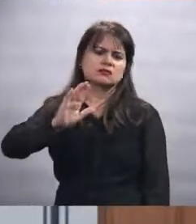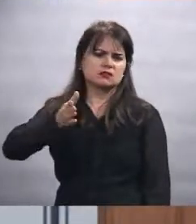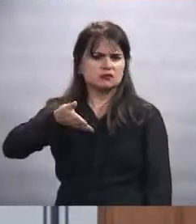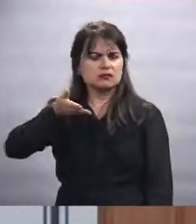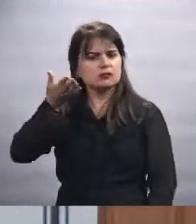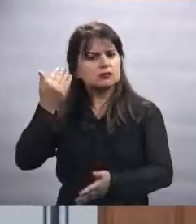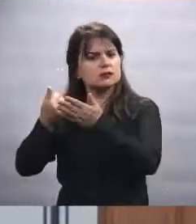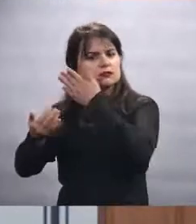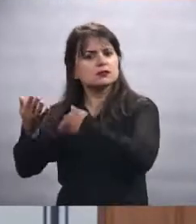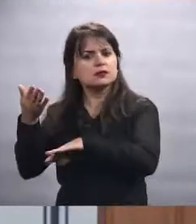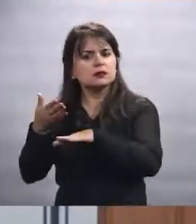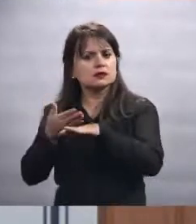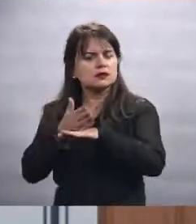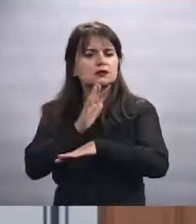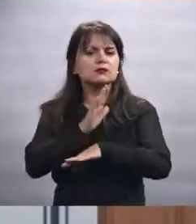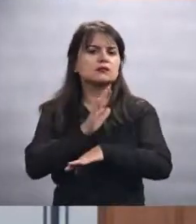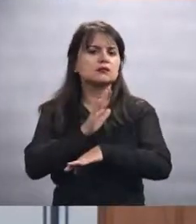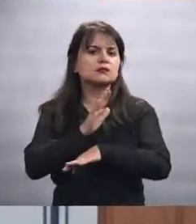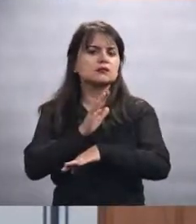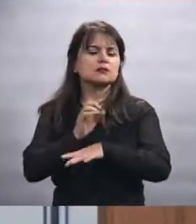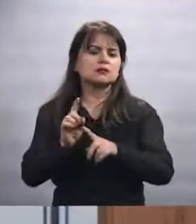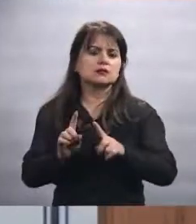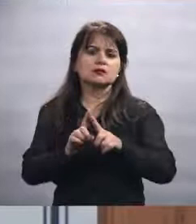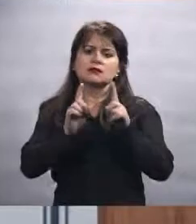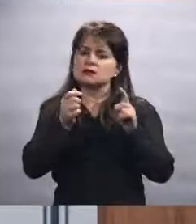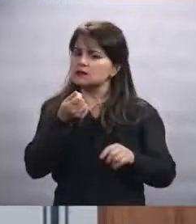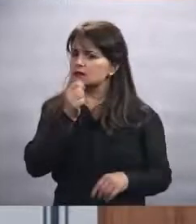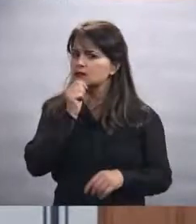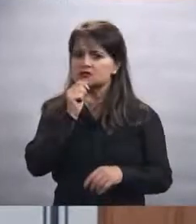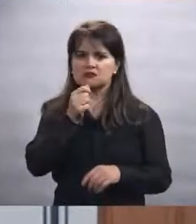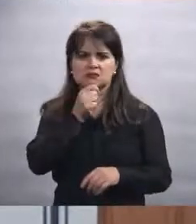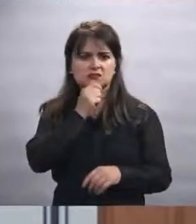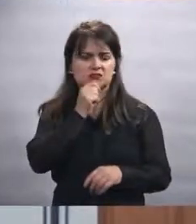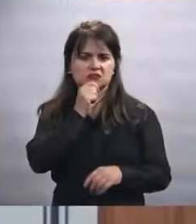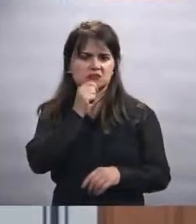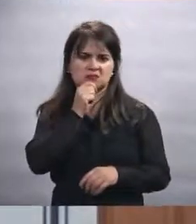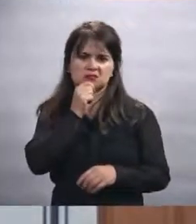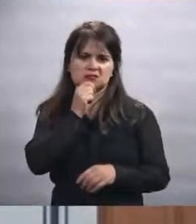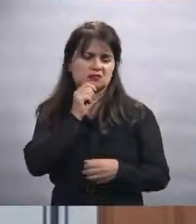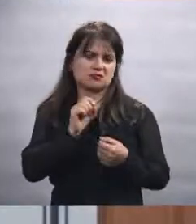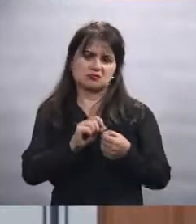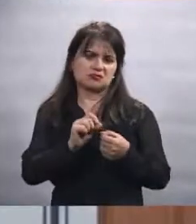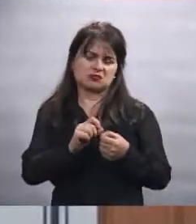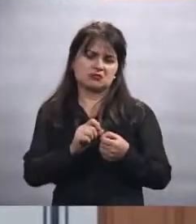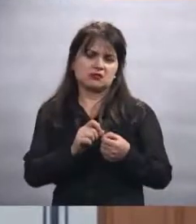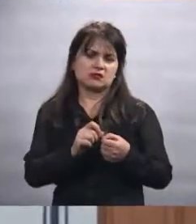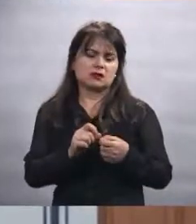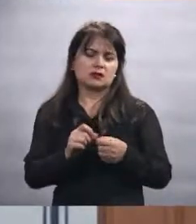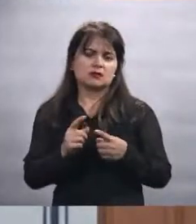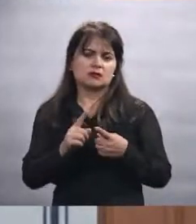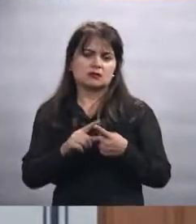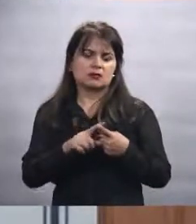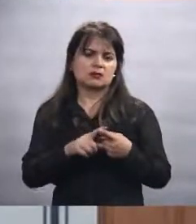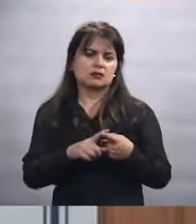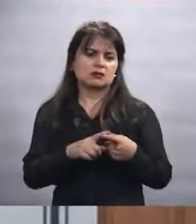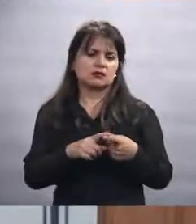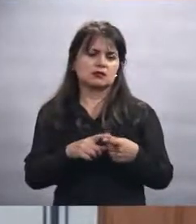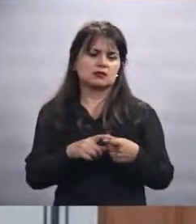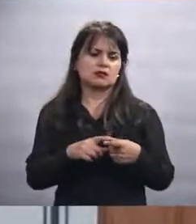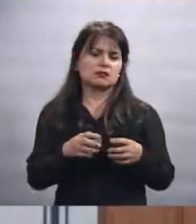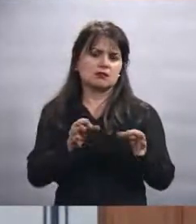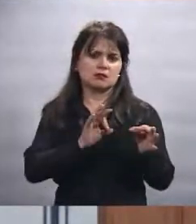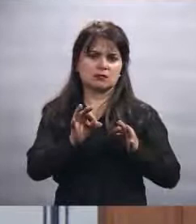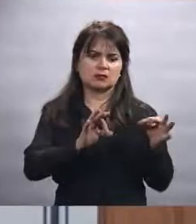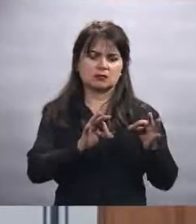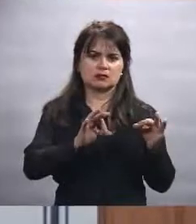que trata da implantação do programa IPTU Verde aqui no município de Marília.